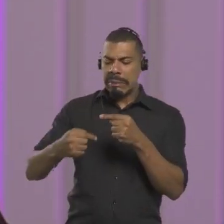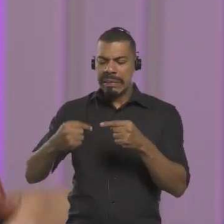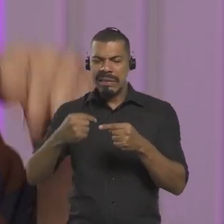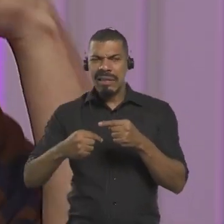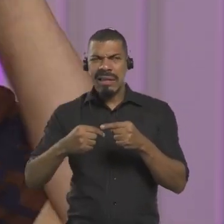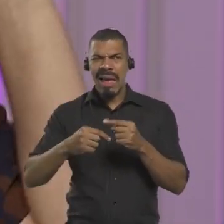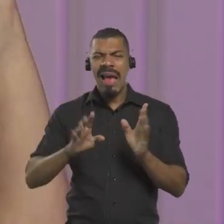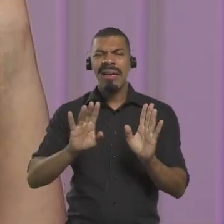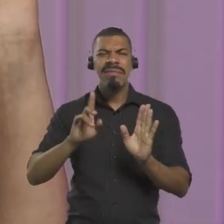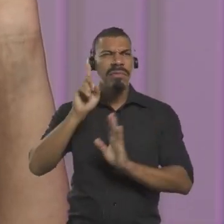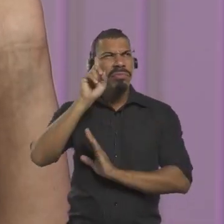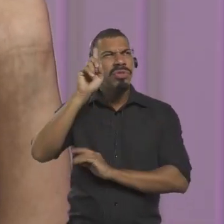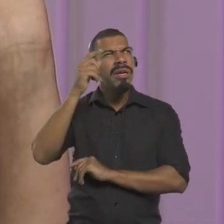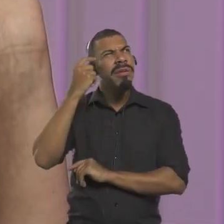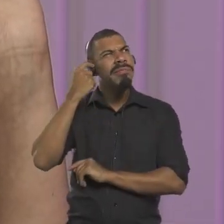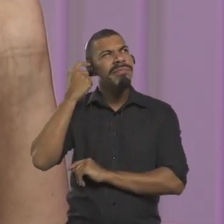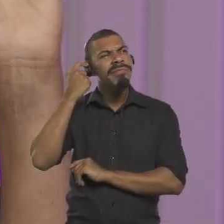saber?